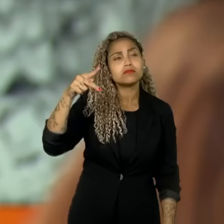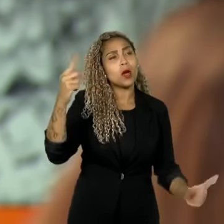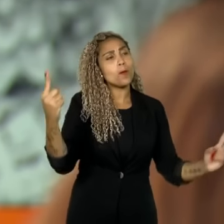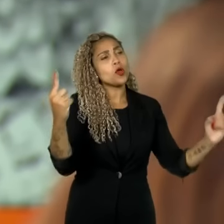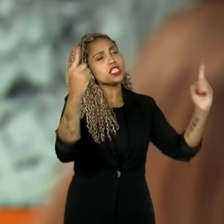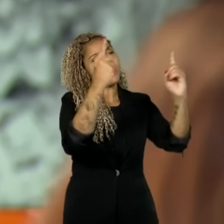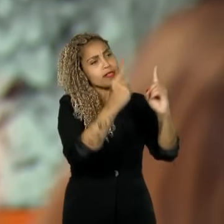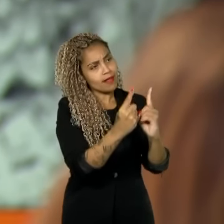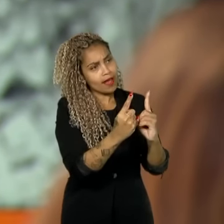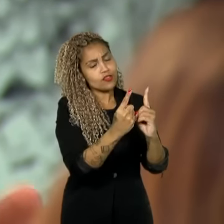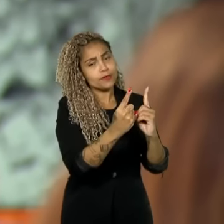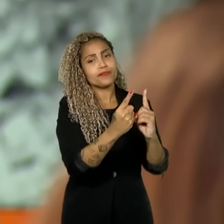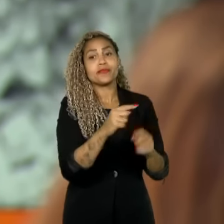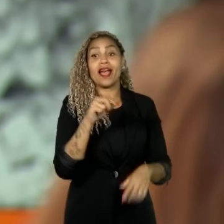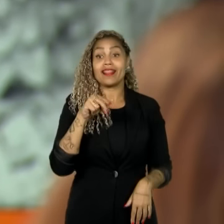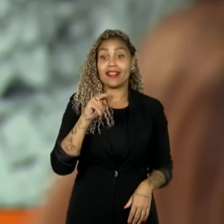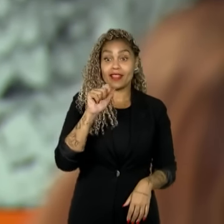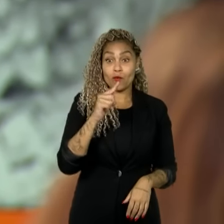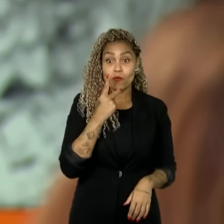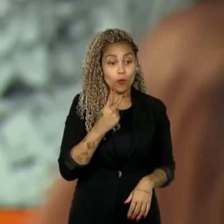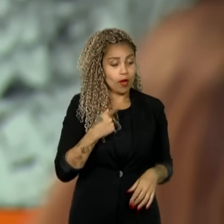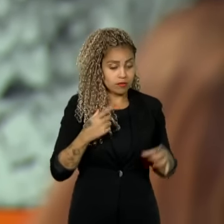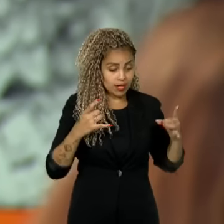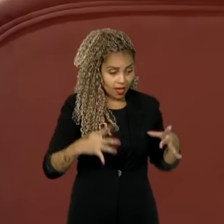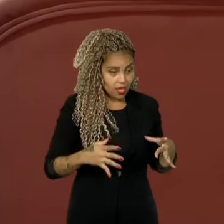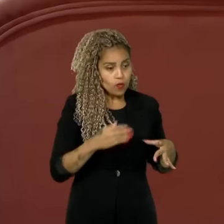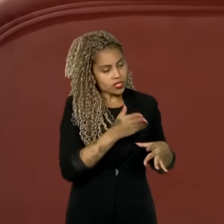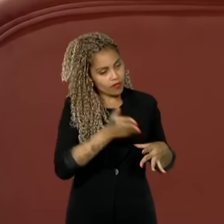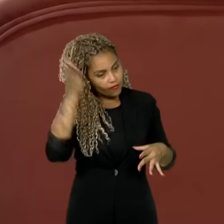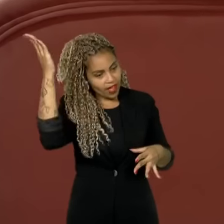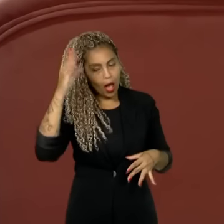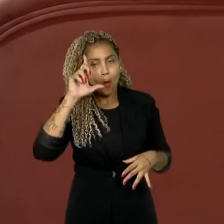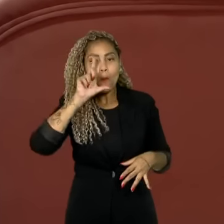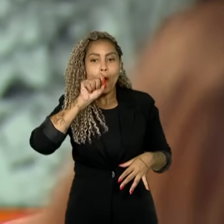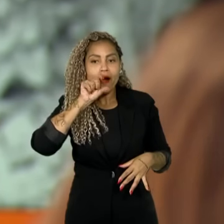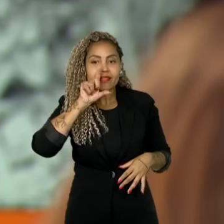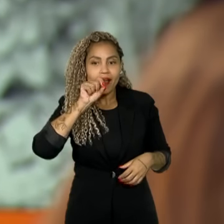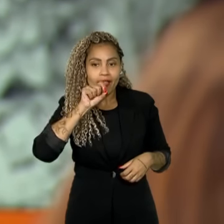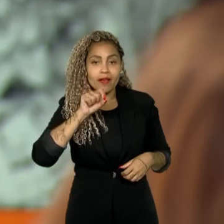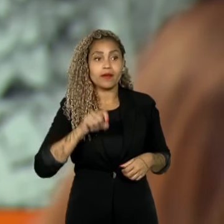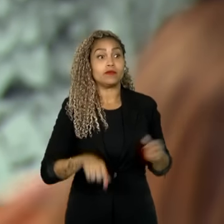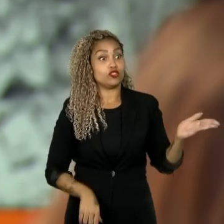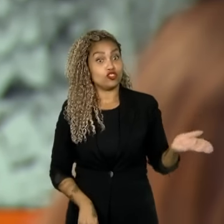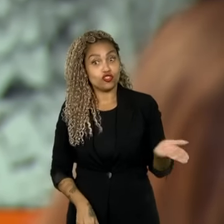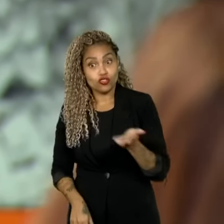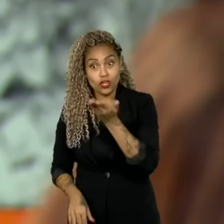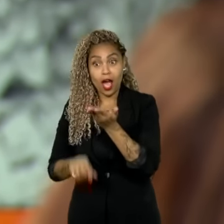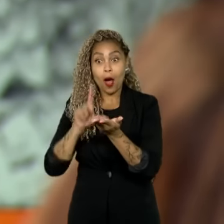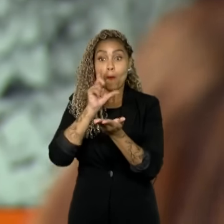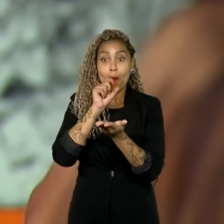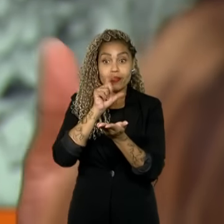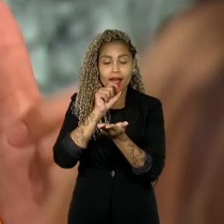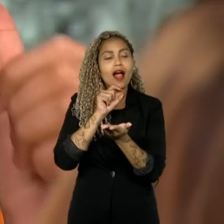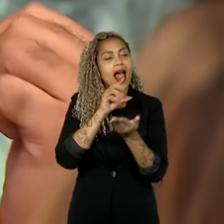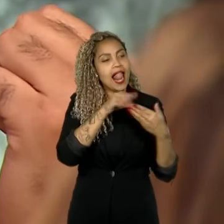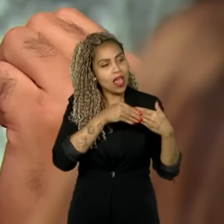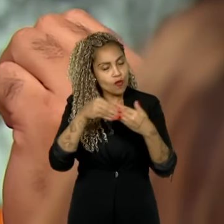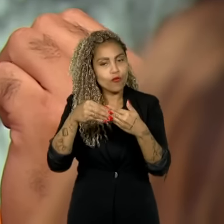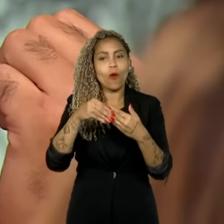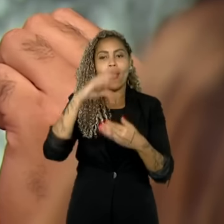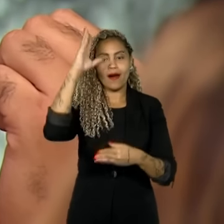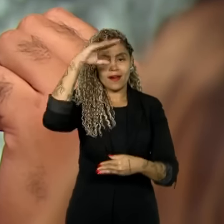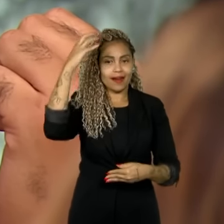Natal. Natal falou, quando eu sair daqui, eu quero que você vá à Portela. Então, quando ele foi à Portela, ele levou a Clara. A Clara. A Clara já tinha